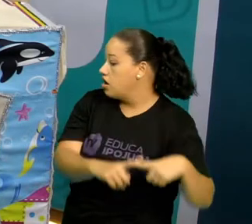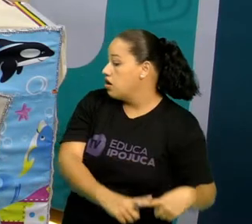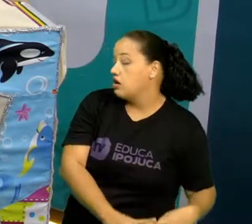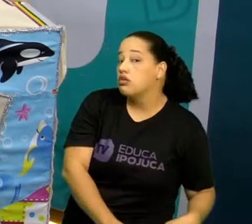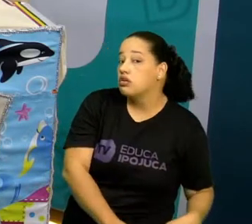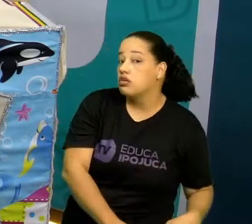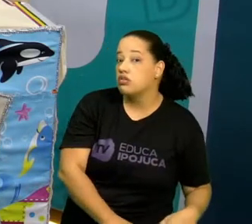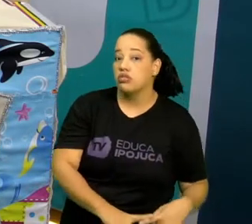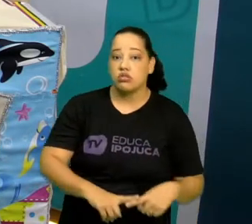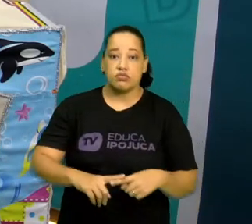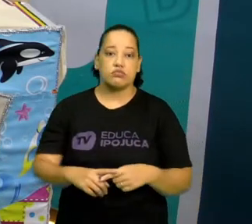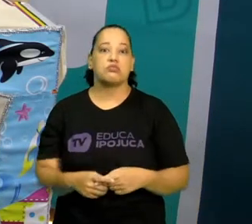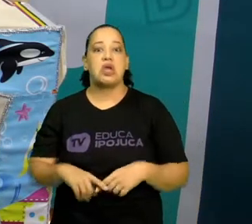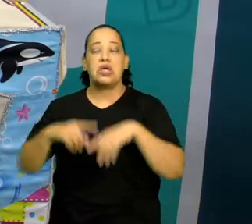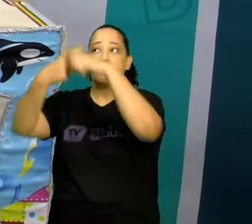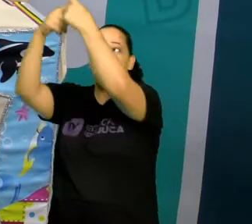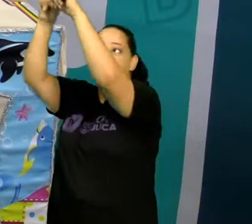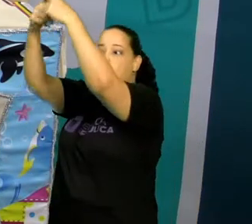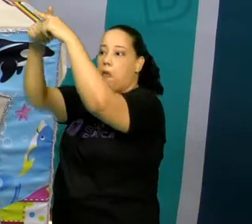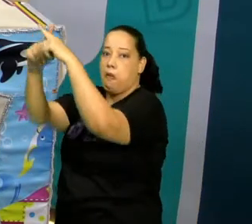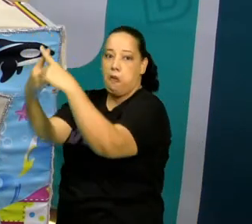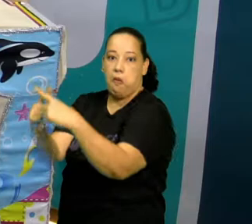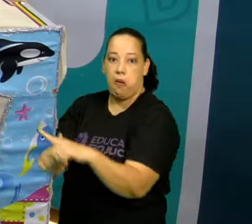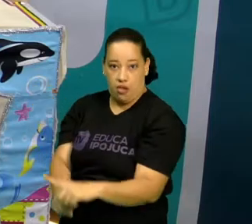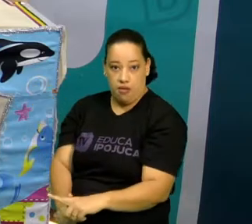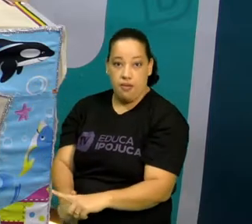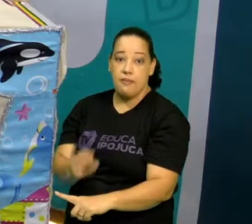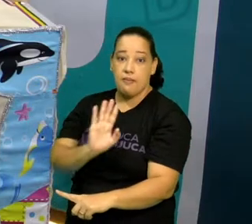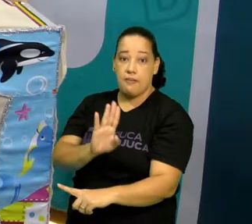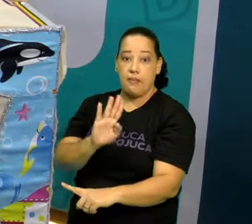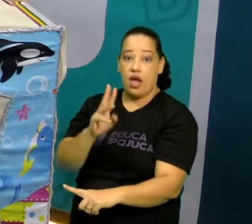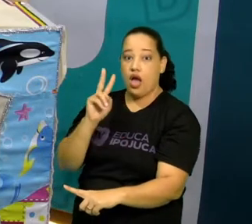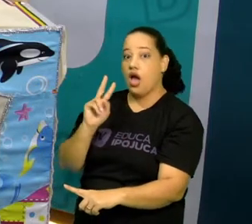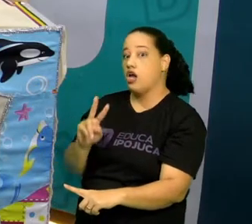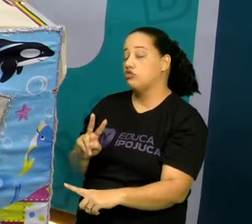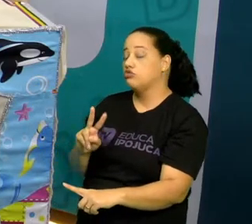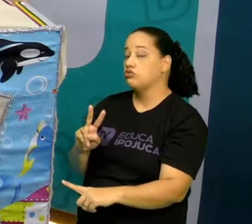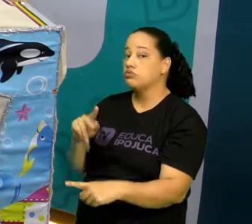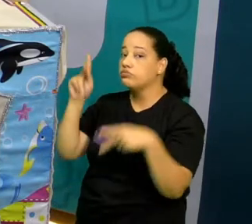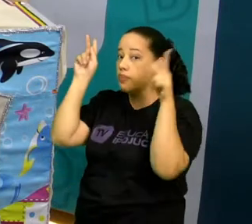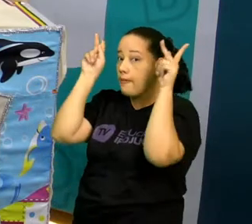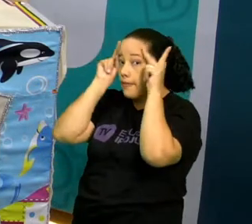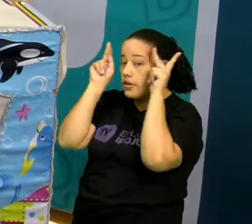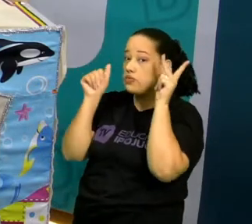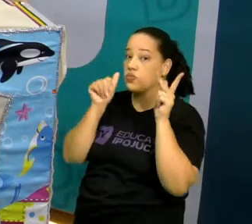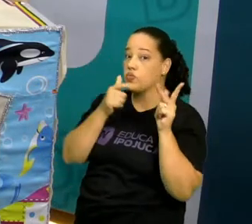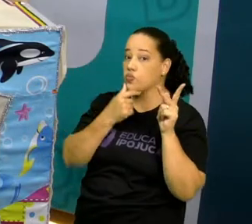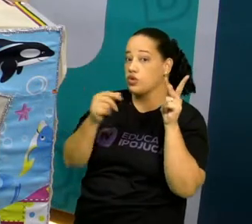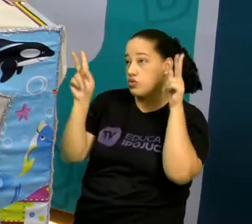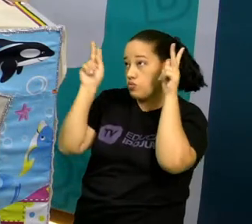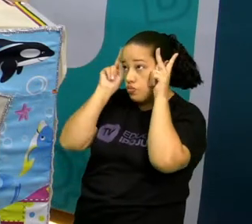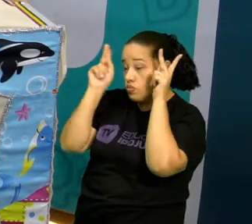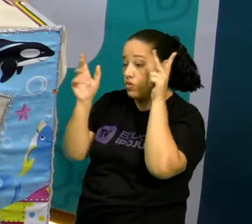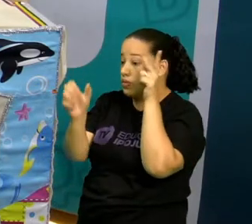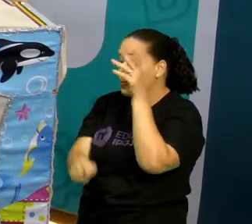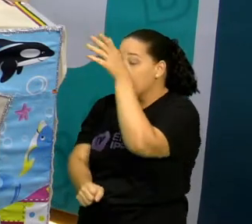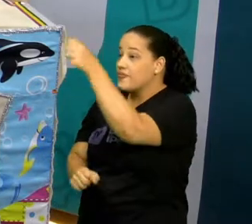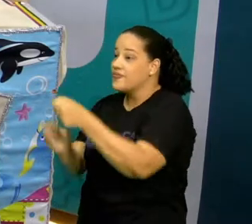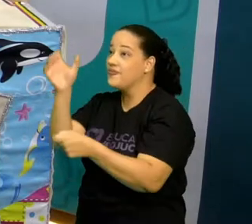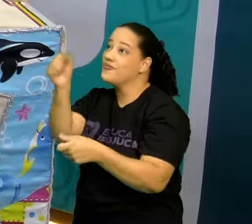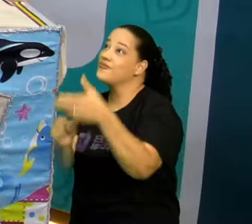Certo. Certo? Mas, quando o príncipe subiu, que chegou na